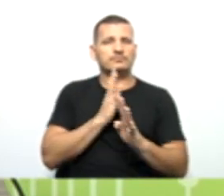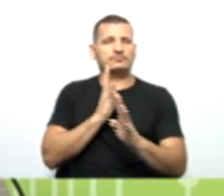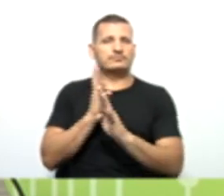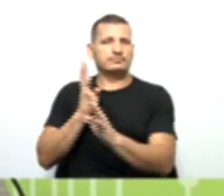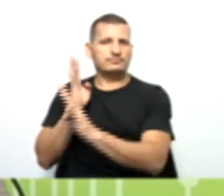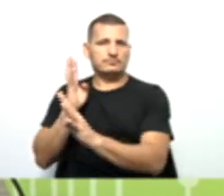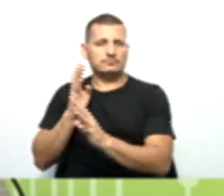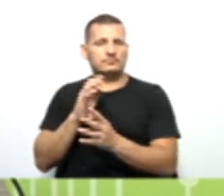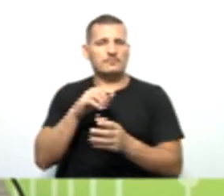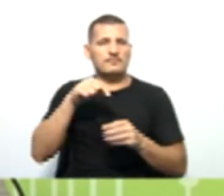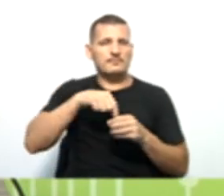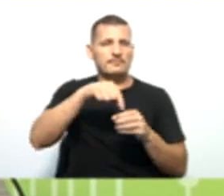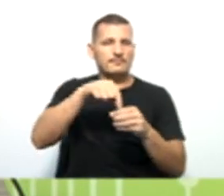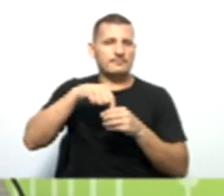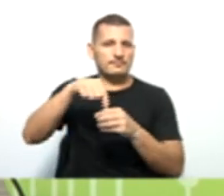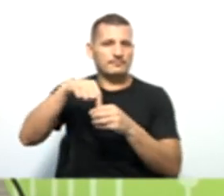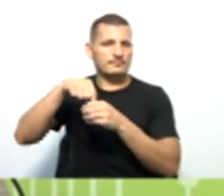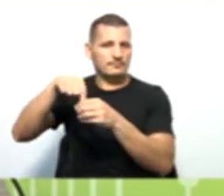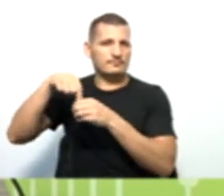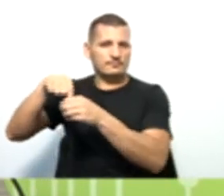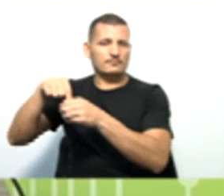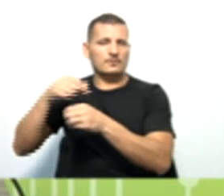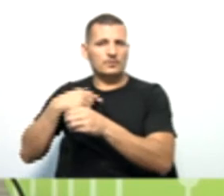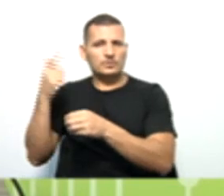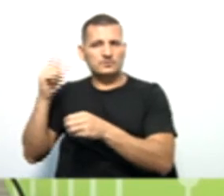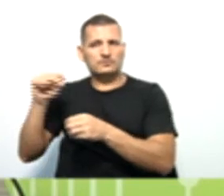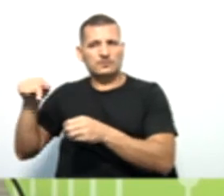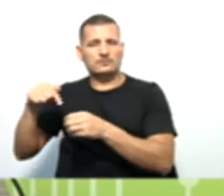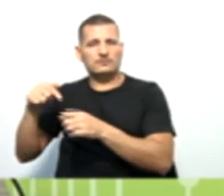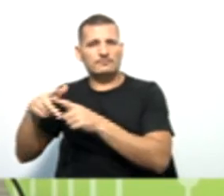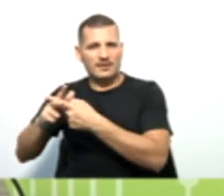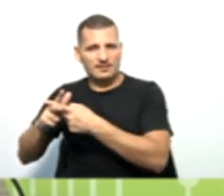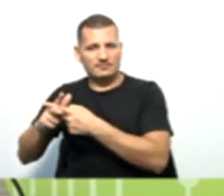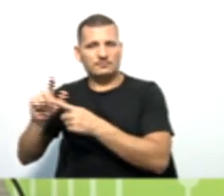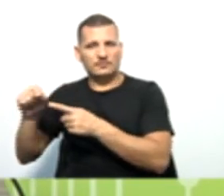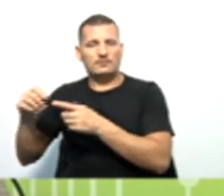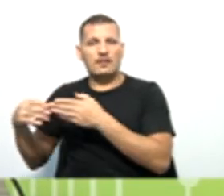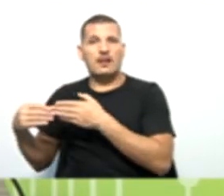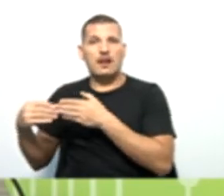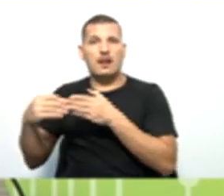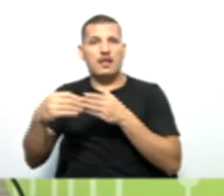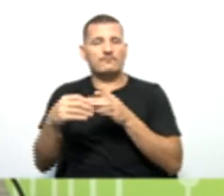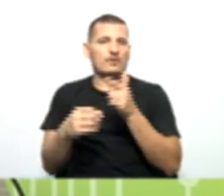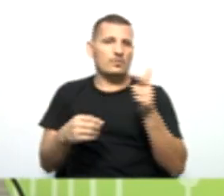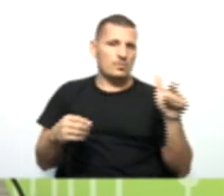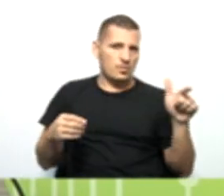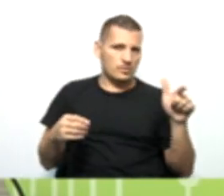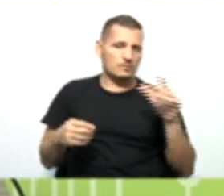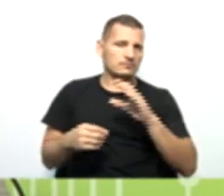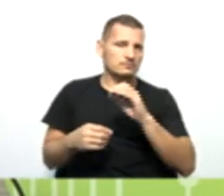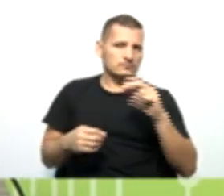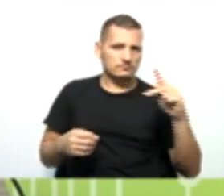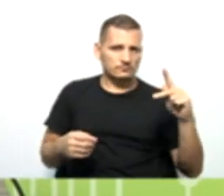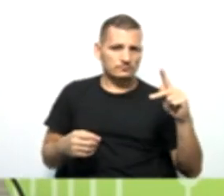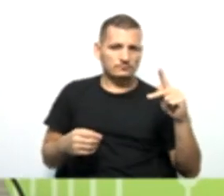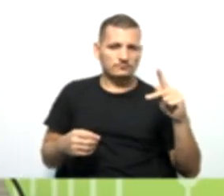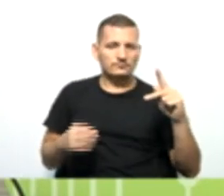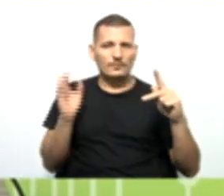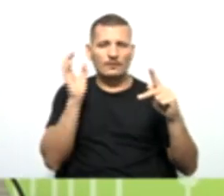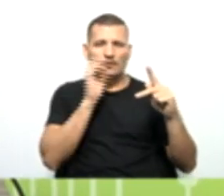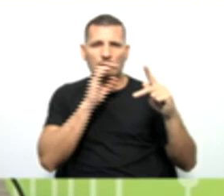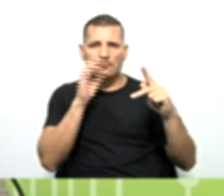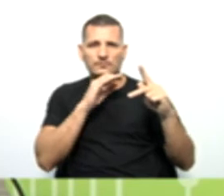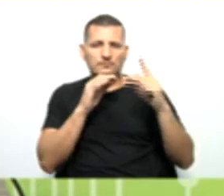consigo transportar essa máquina de uma propriedade para outra, já que a gente está trabalhando com cooperativas, de uma maneira